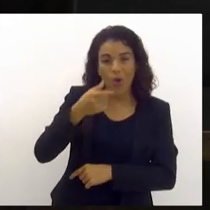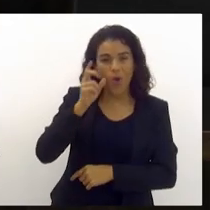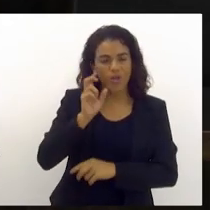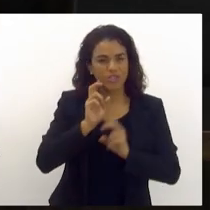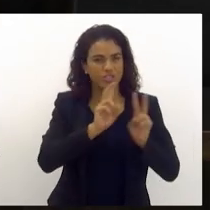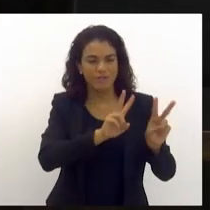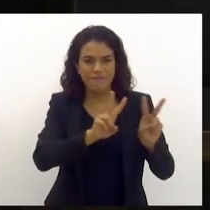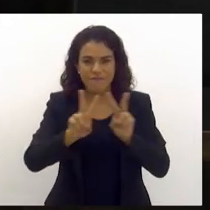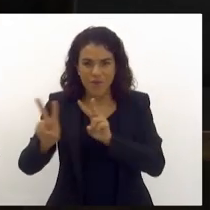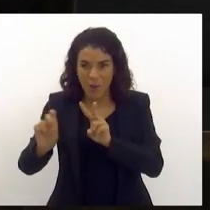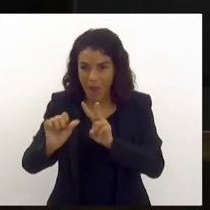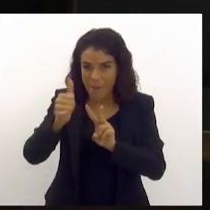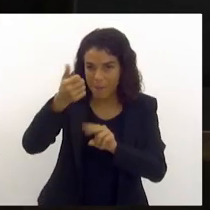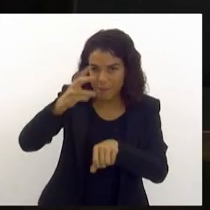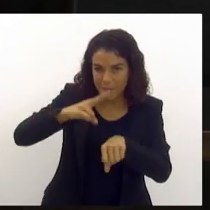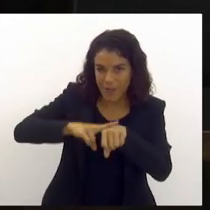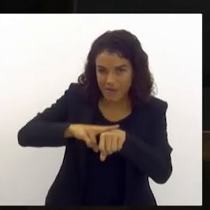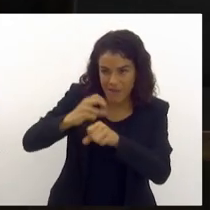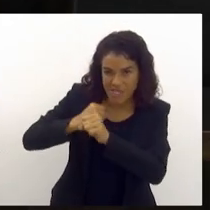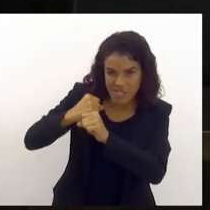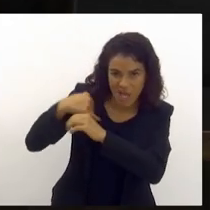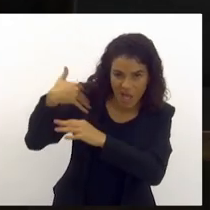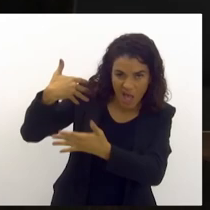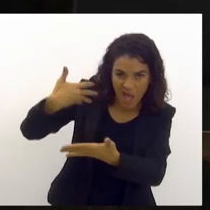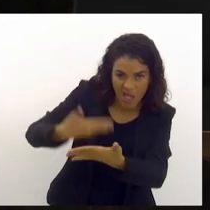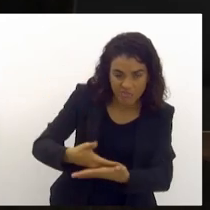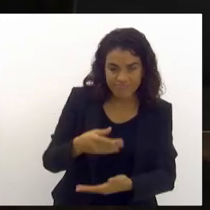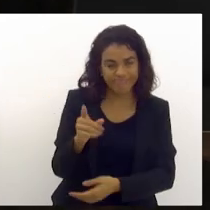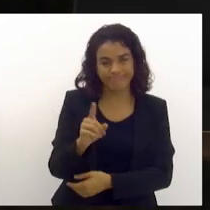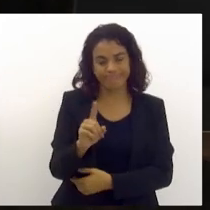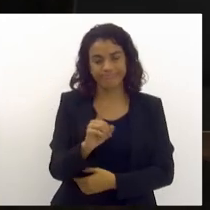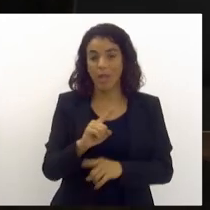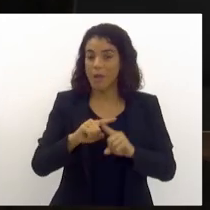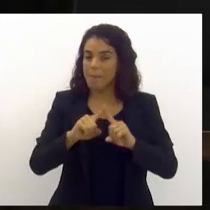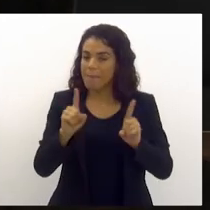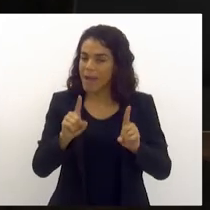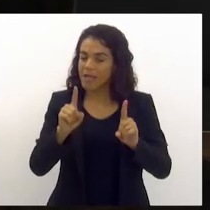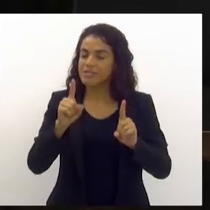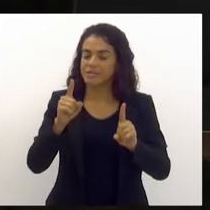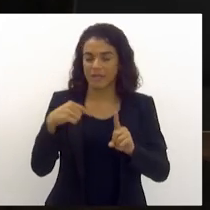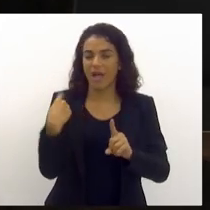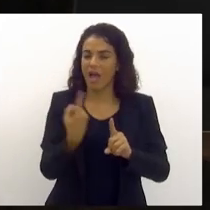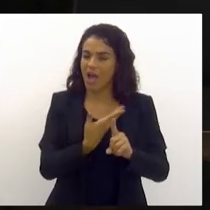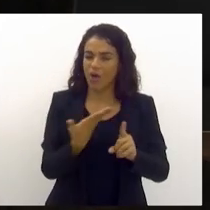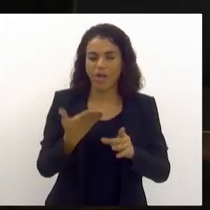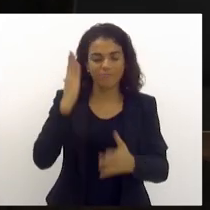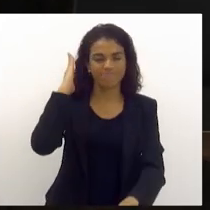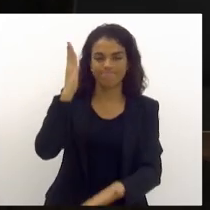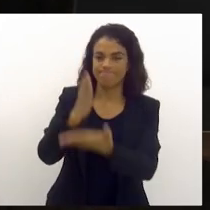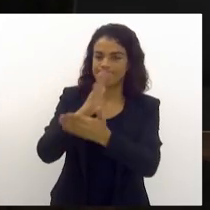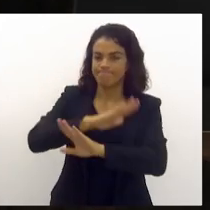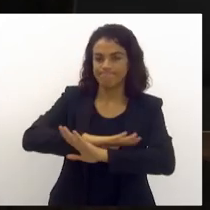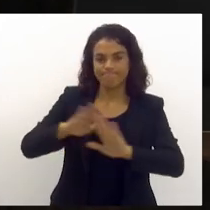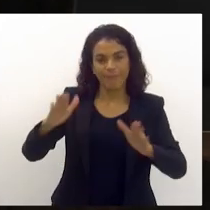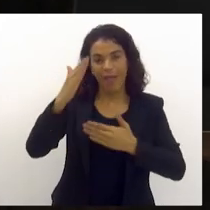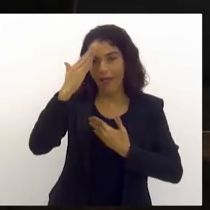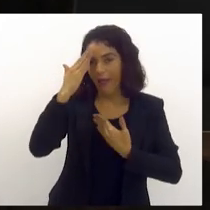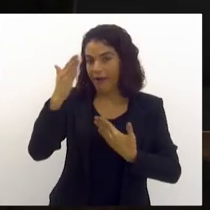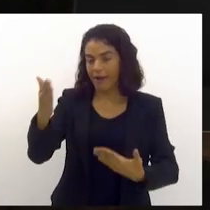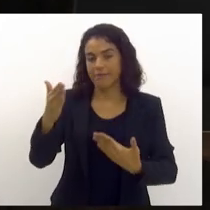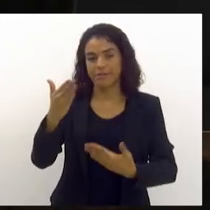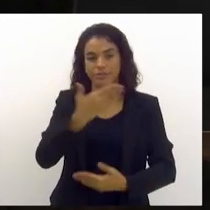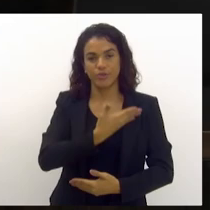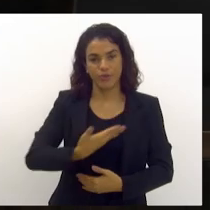foi o primeiro de muitos e muitos anos que acontece isso aqui no Rio de Janeiro. Mas, repito, está na hora de dar um basta, então agradeço aqui